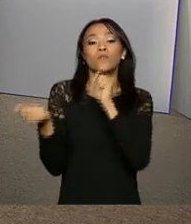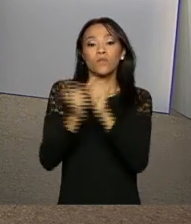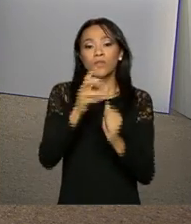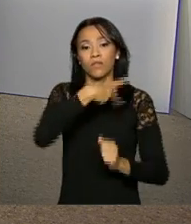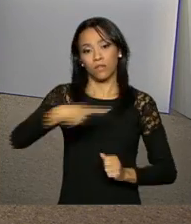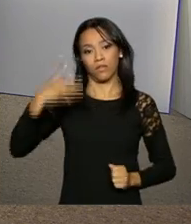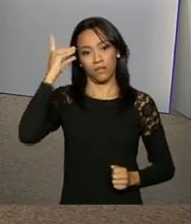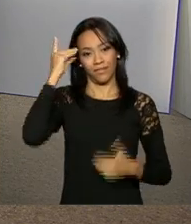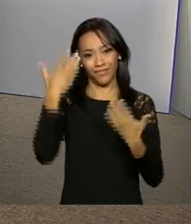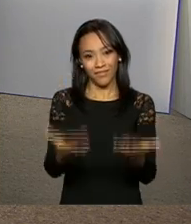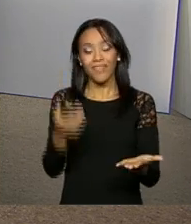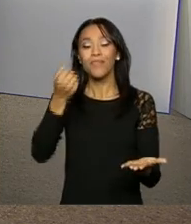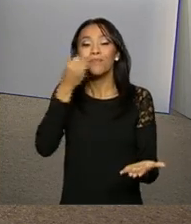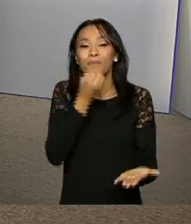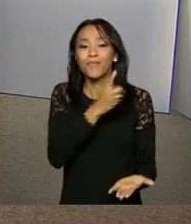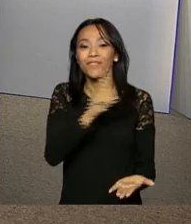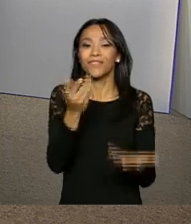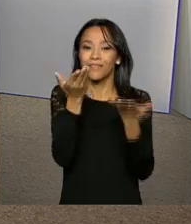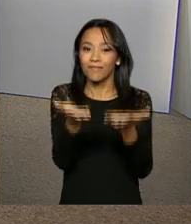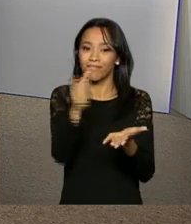Dilma Rousseff. Leandro, bom dia.